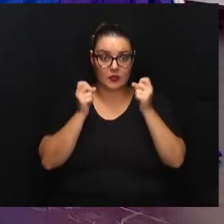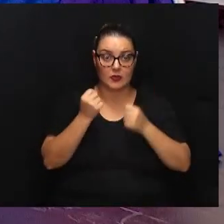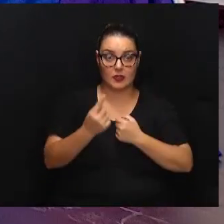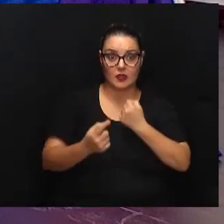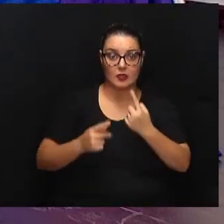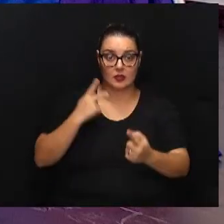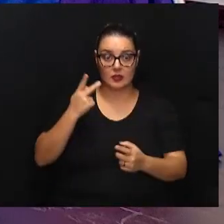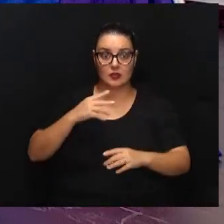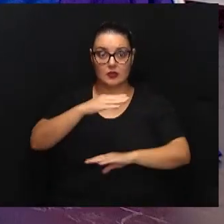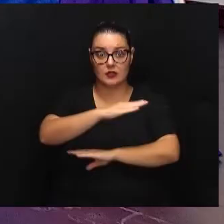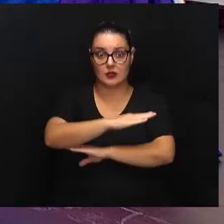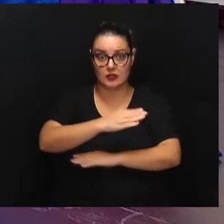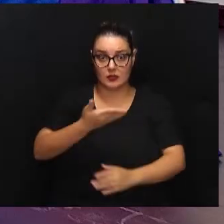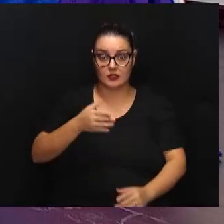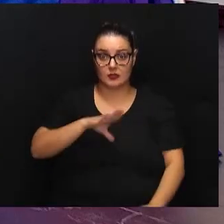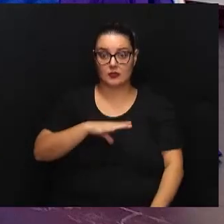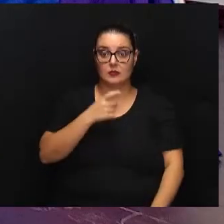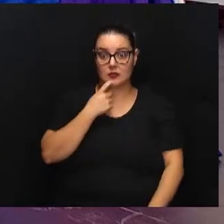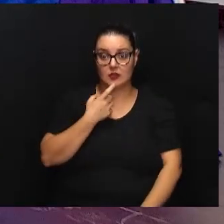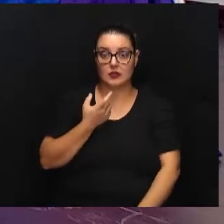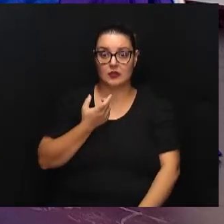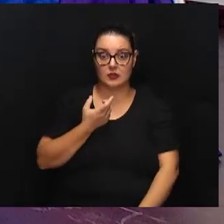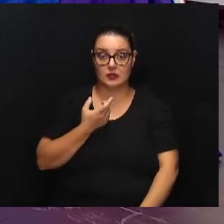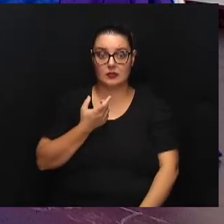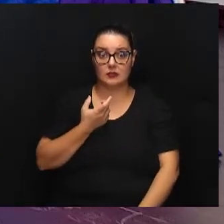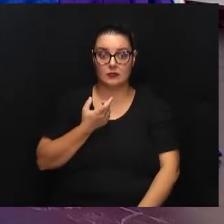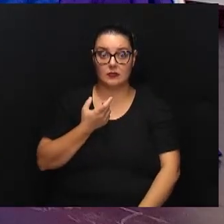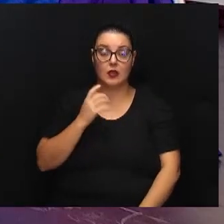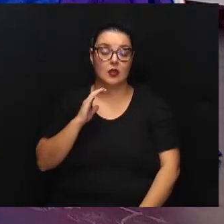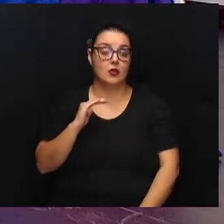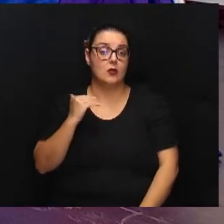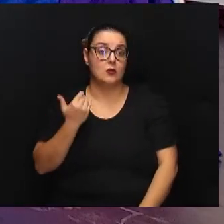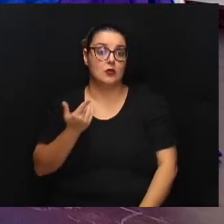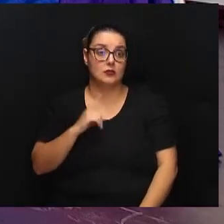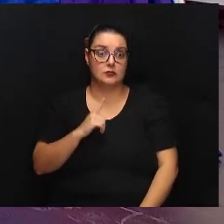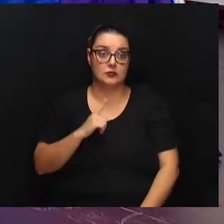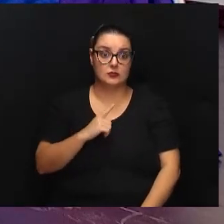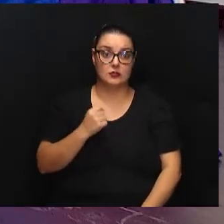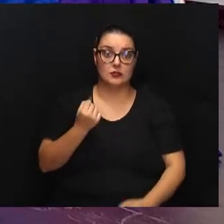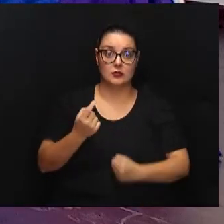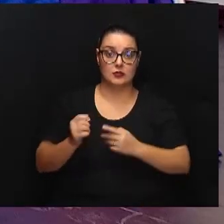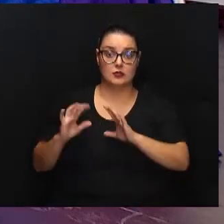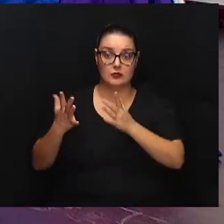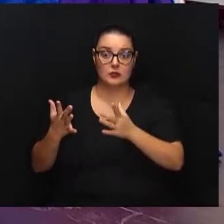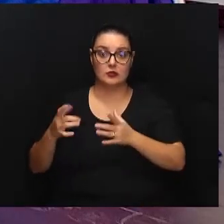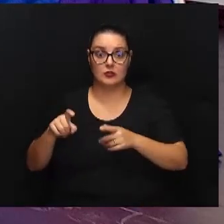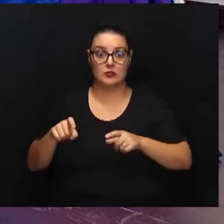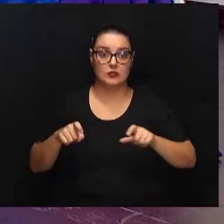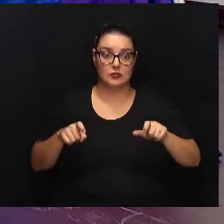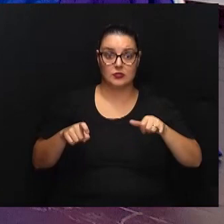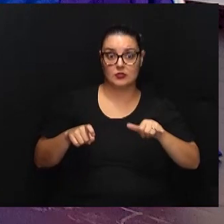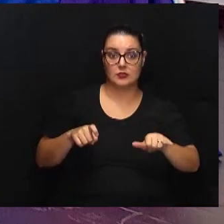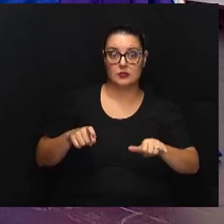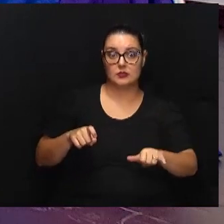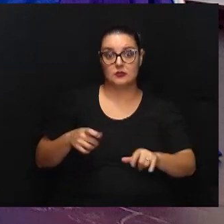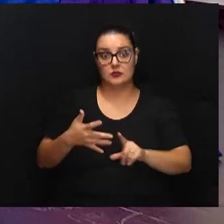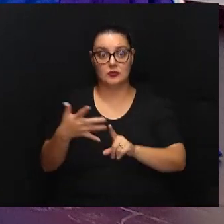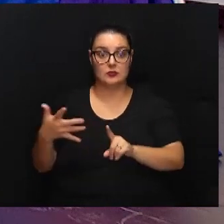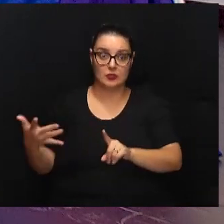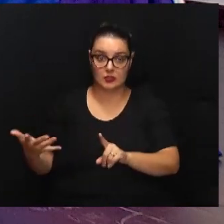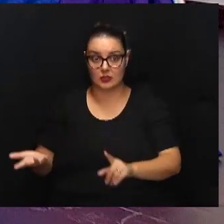Campinas, de que quando tem alguma festa XYZ LGBT, o conselho tem que ir lá arrancar as